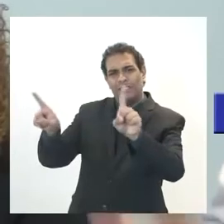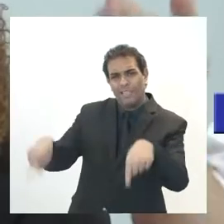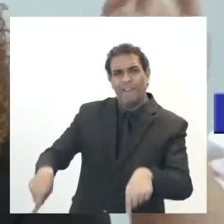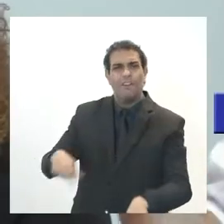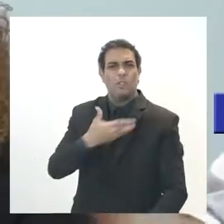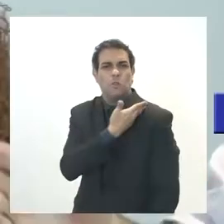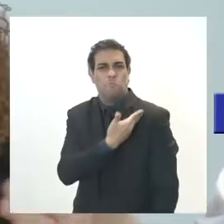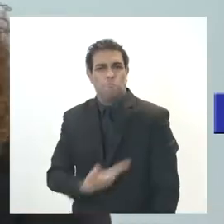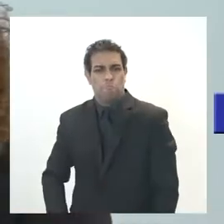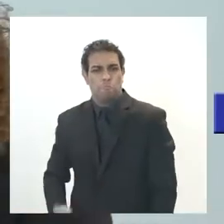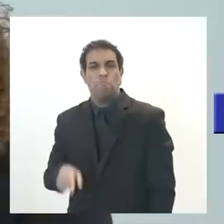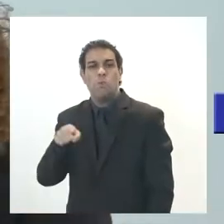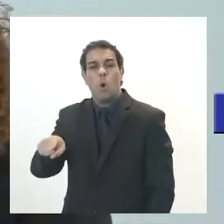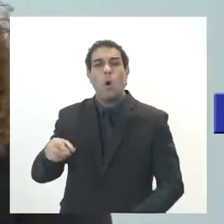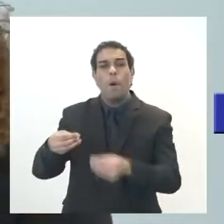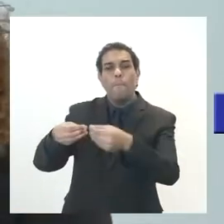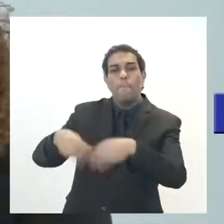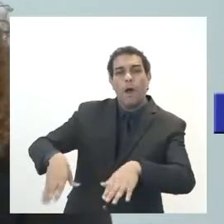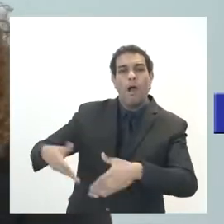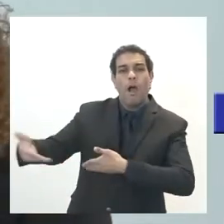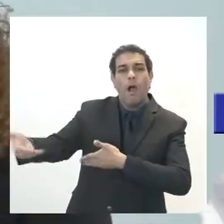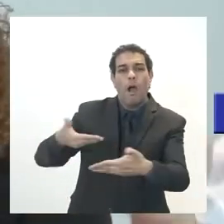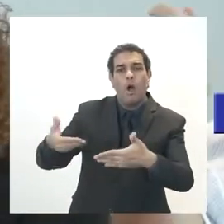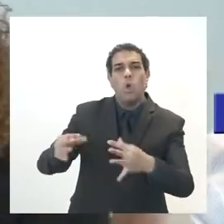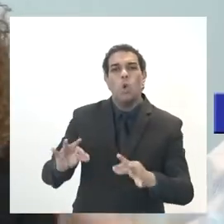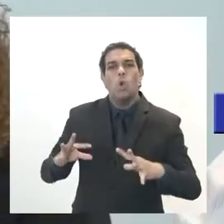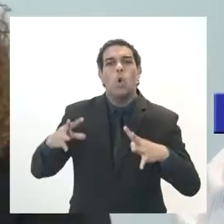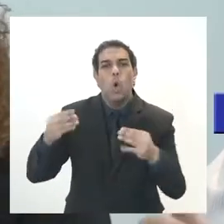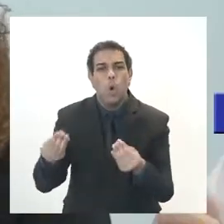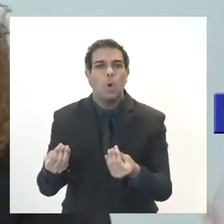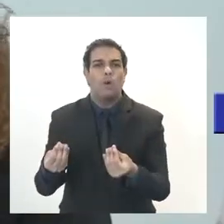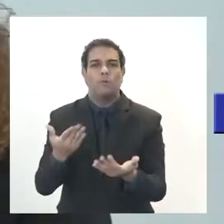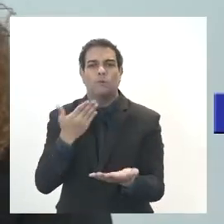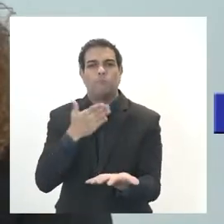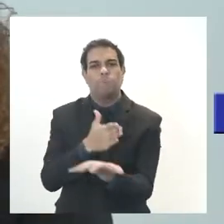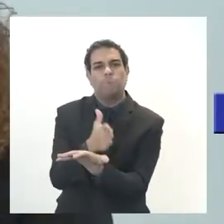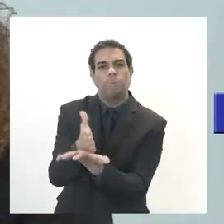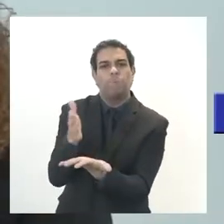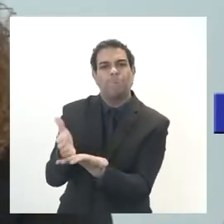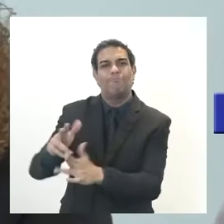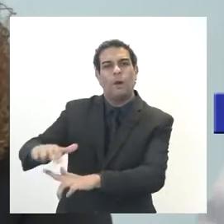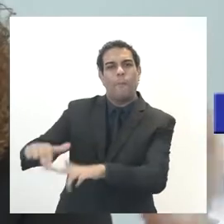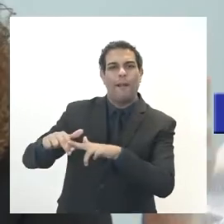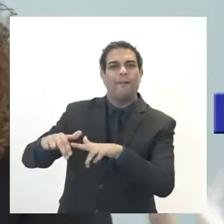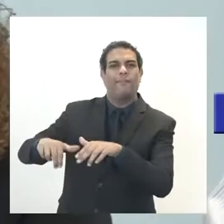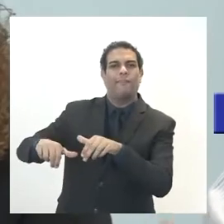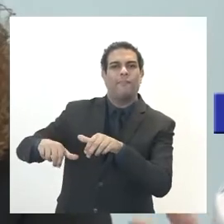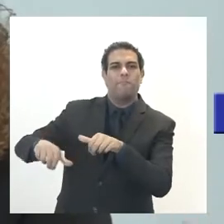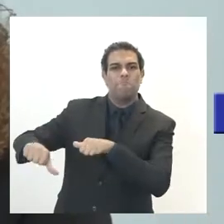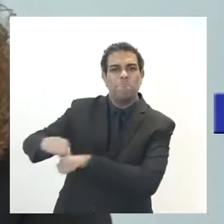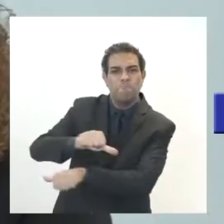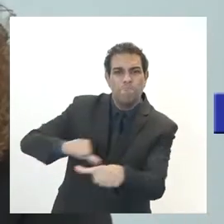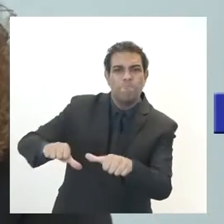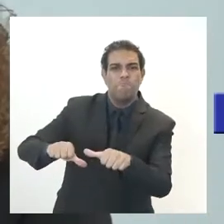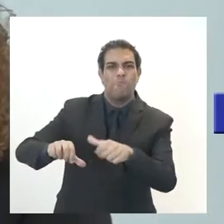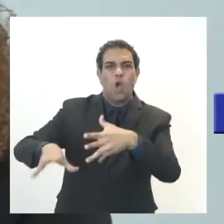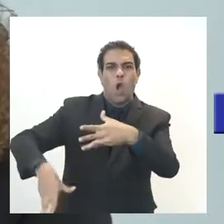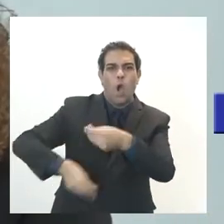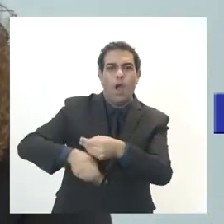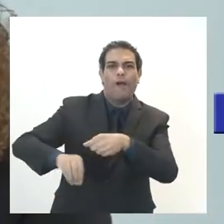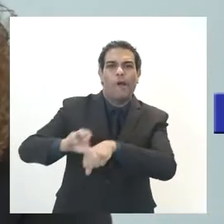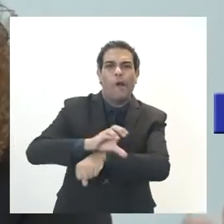Públicos precarizando os serviços públicos como as diferentes reformas da Previdência que a gente viu uma Emenda Constitucional